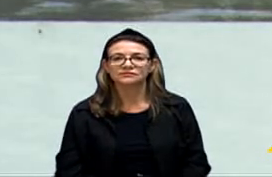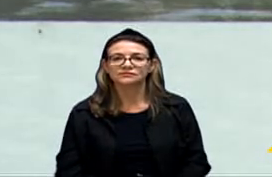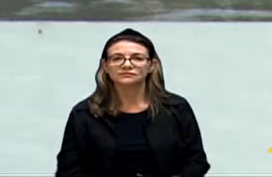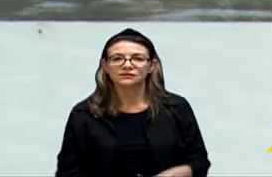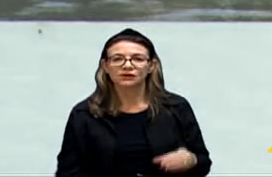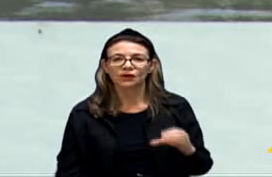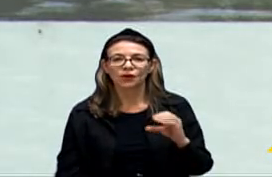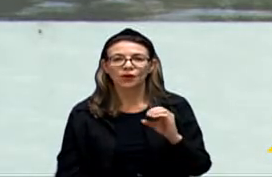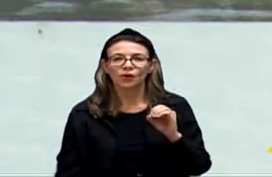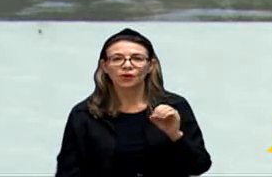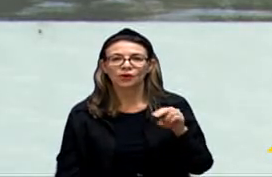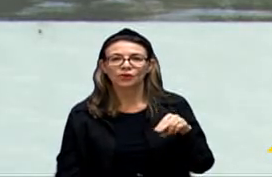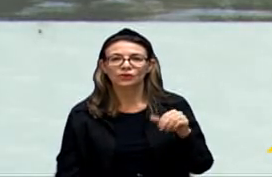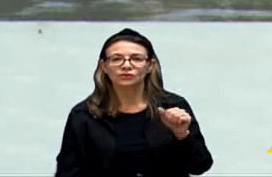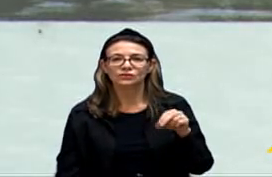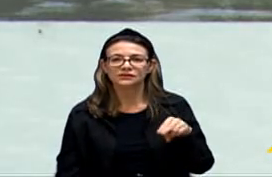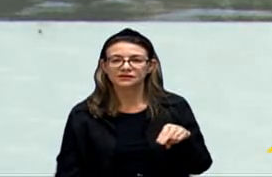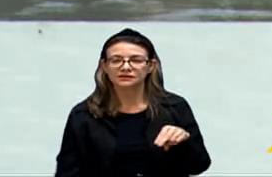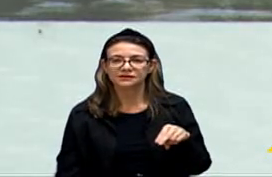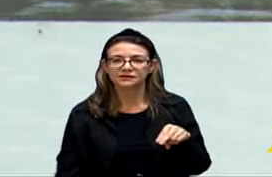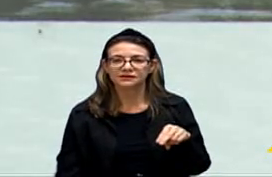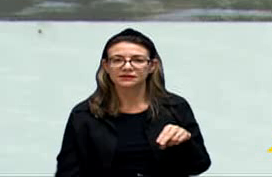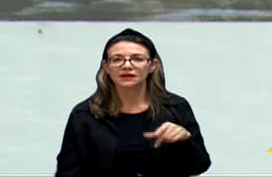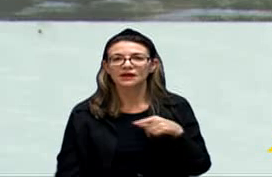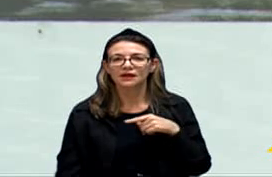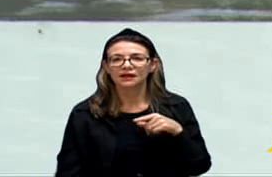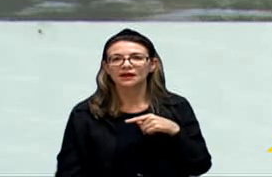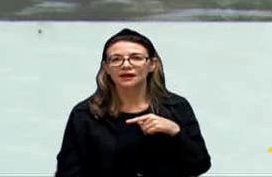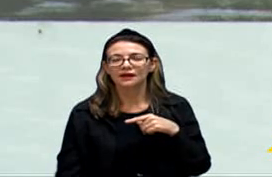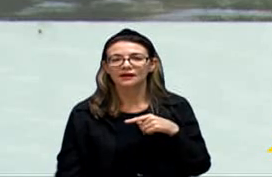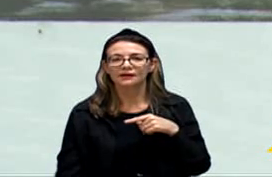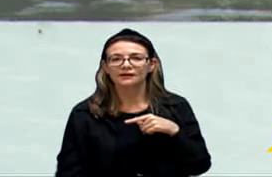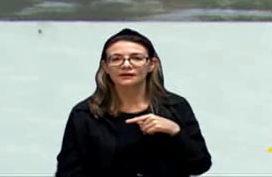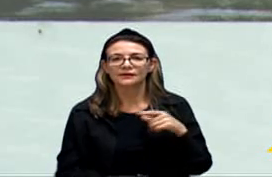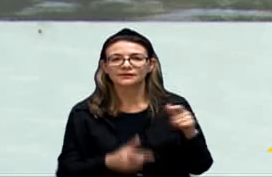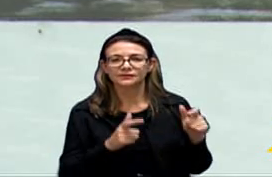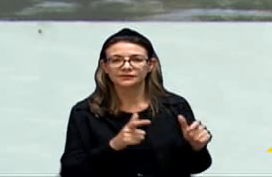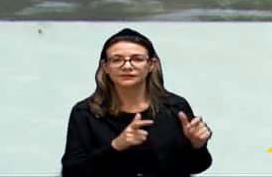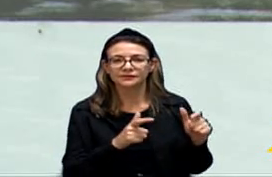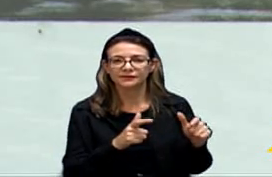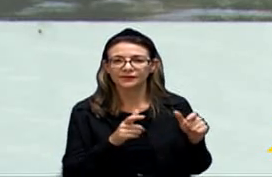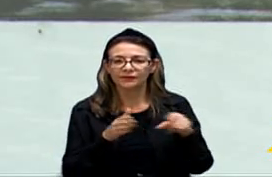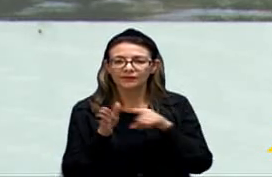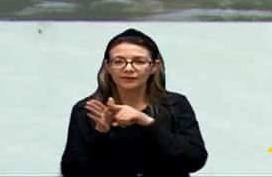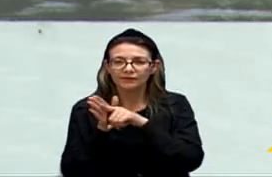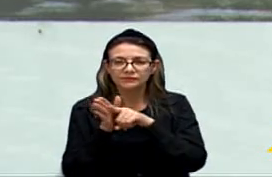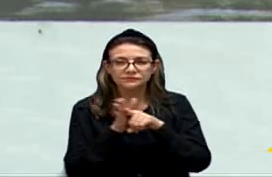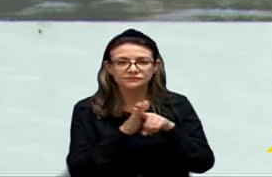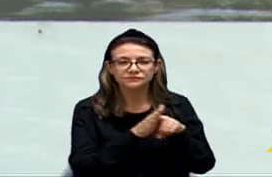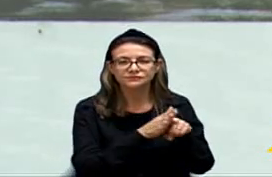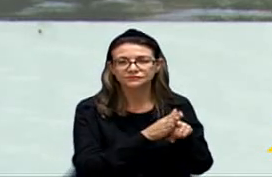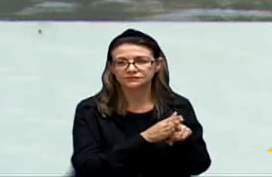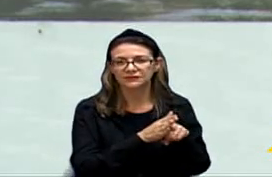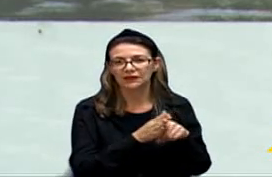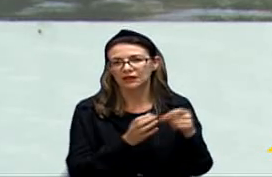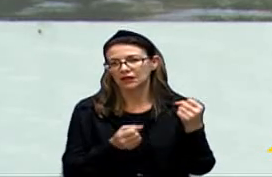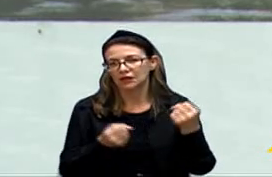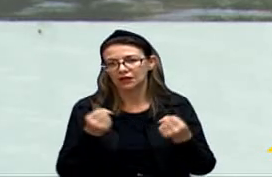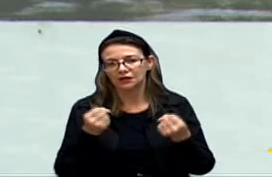eh Federal que disciplina essa questão eh eh dos veículos né Eh